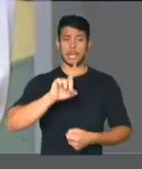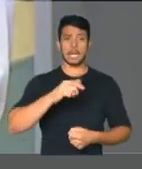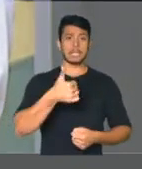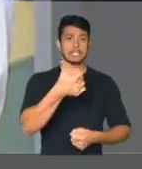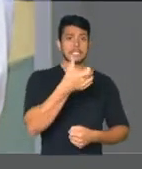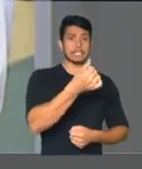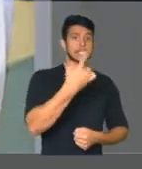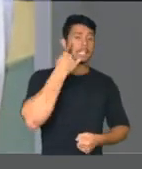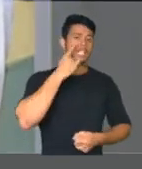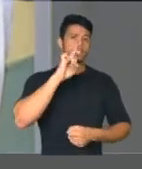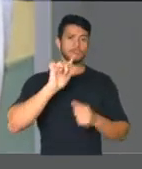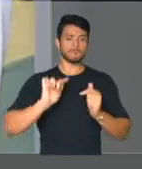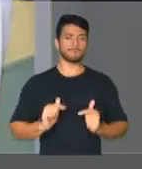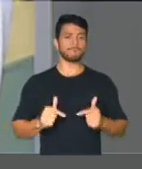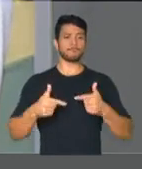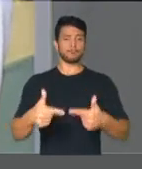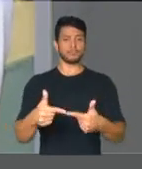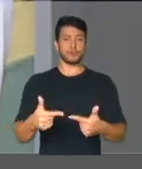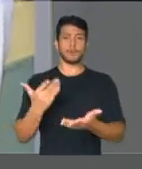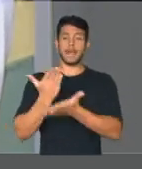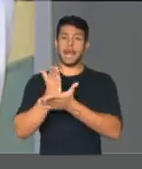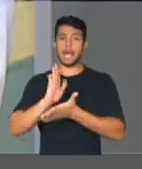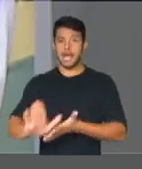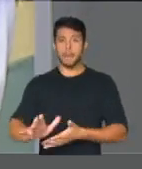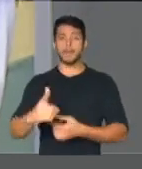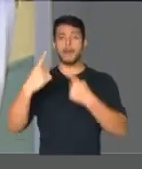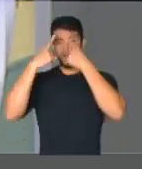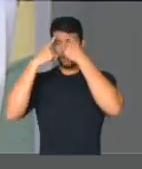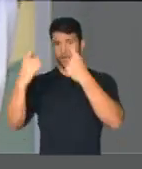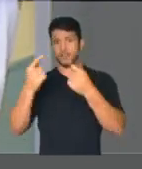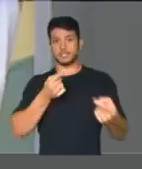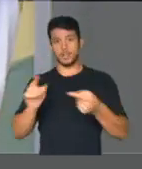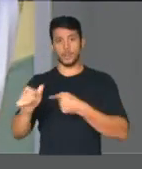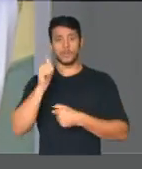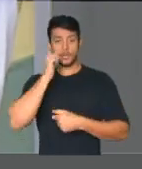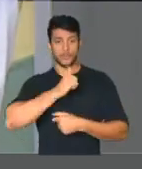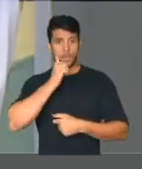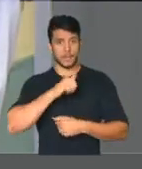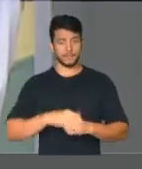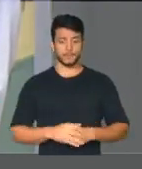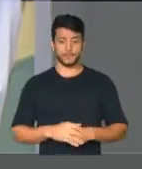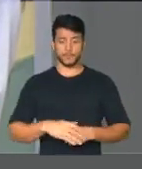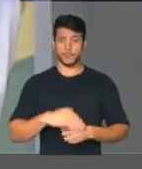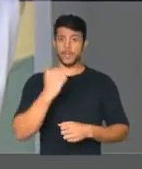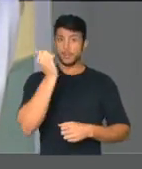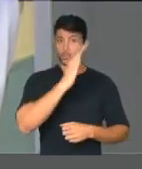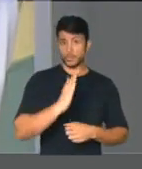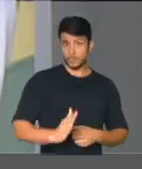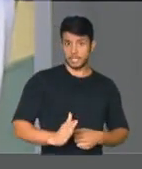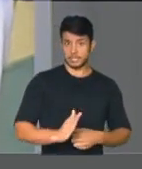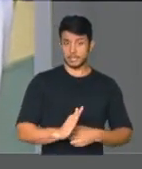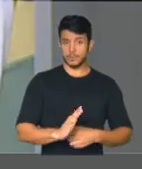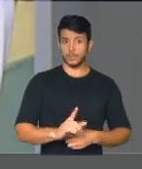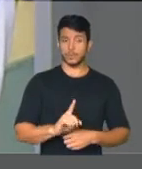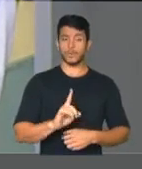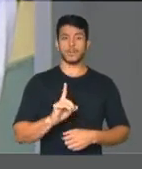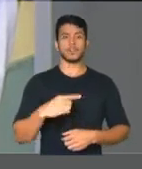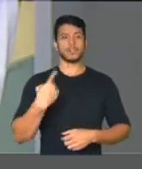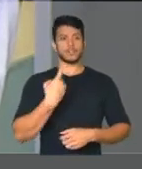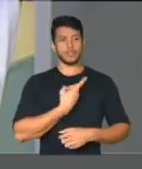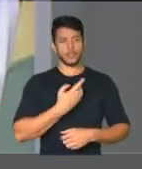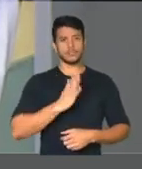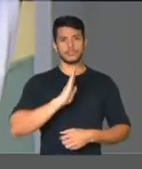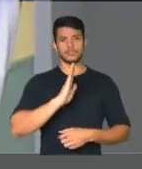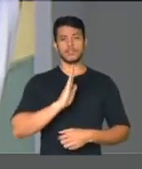de ativismo pelo fim da violência contra as mulheres. No Brasil, considerado o período entre os